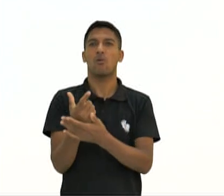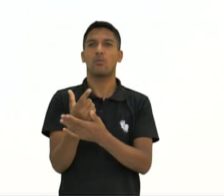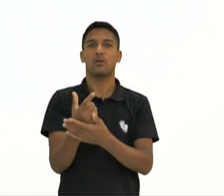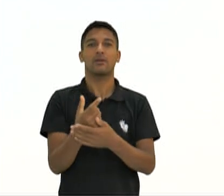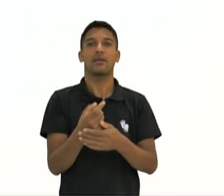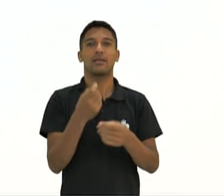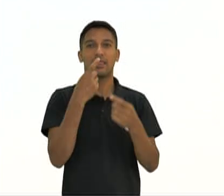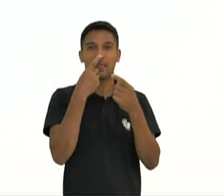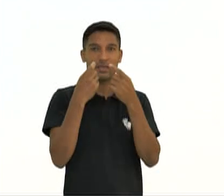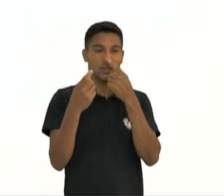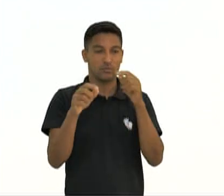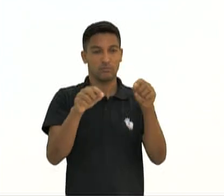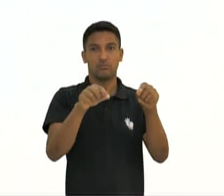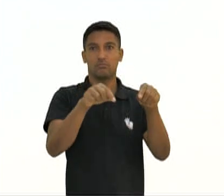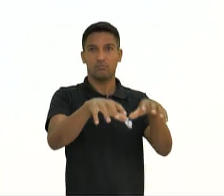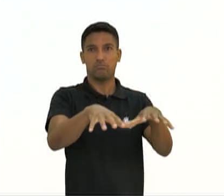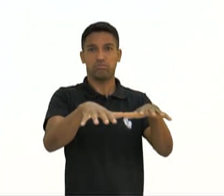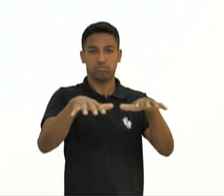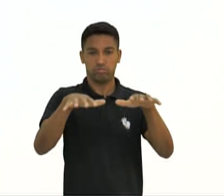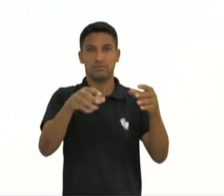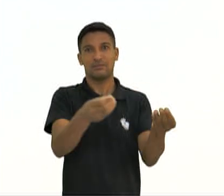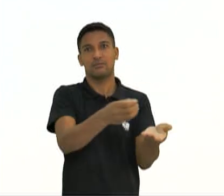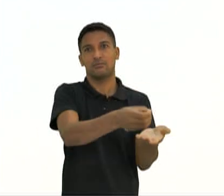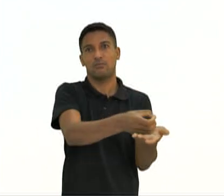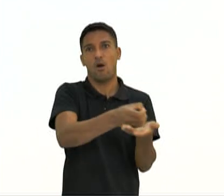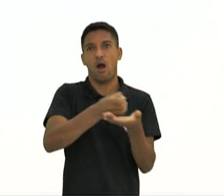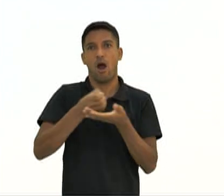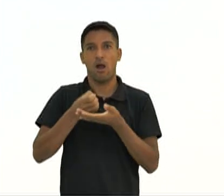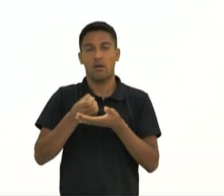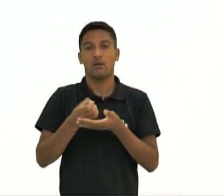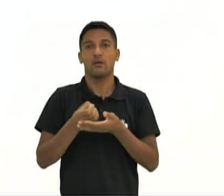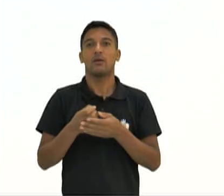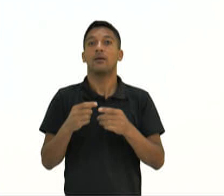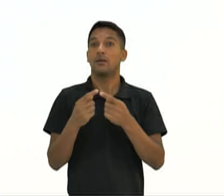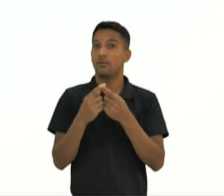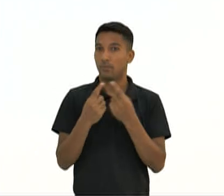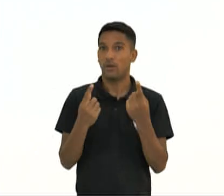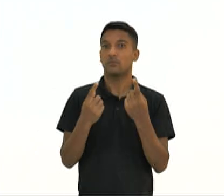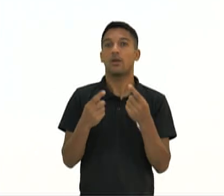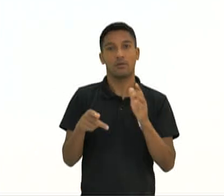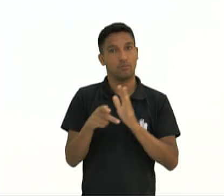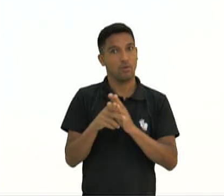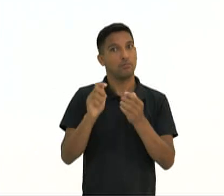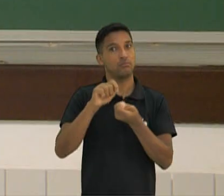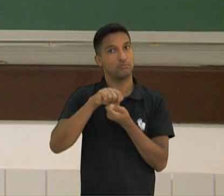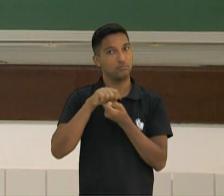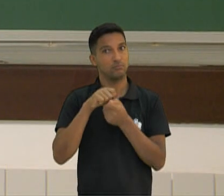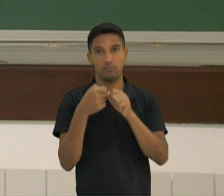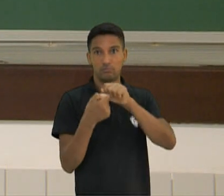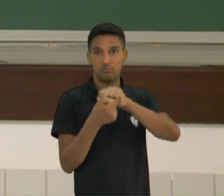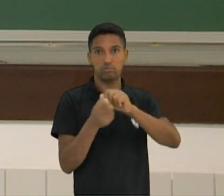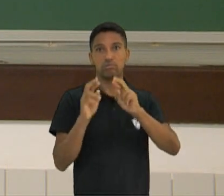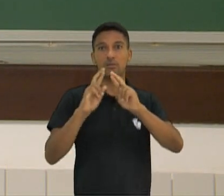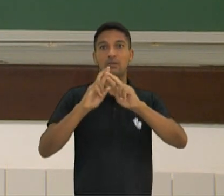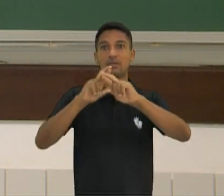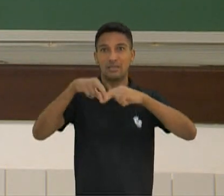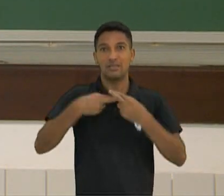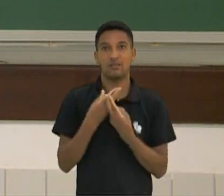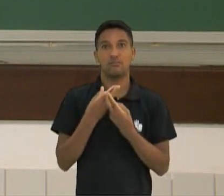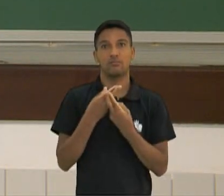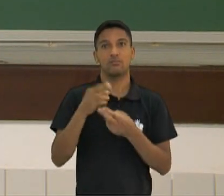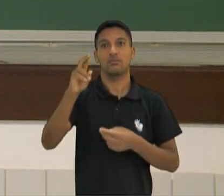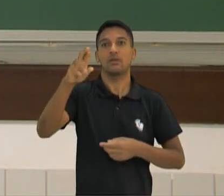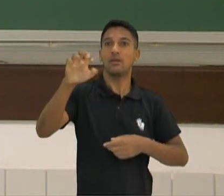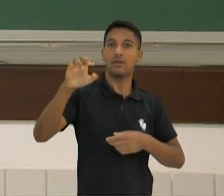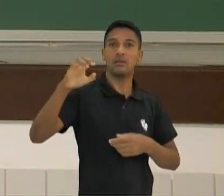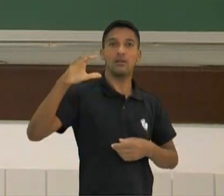Então, literalmente, eles usam o lixo para promover geração de renda, só que visualmente nos agride.